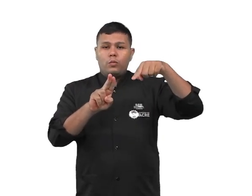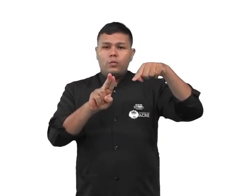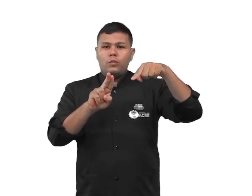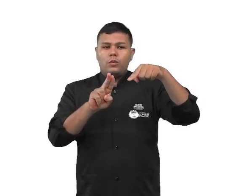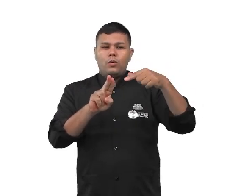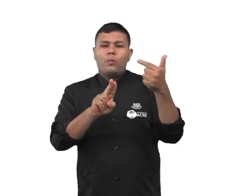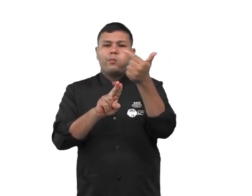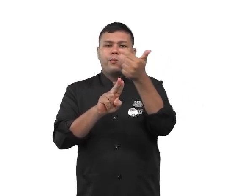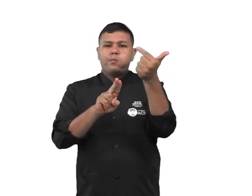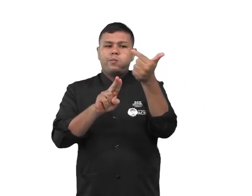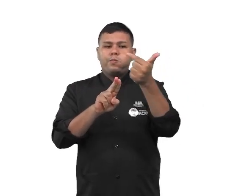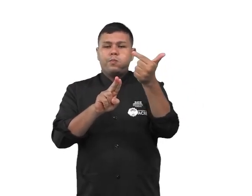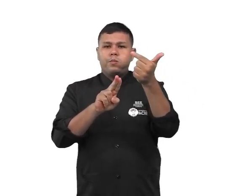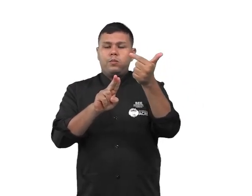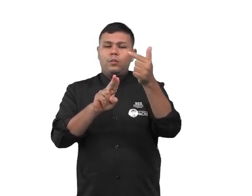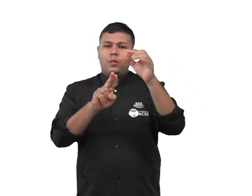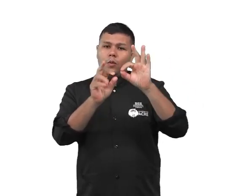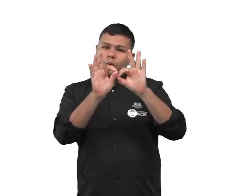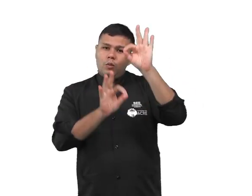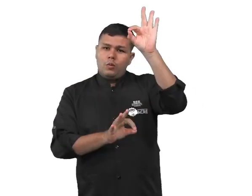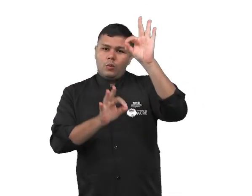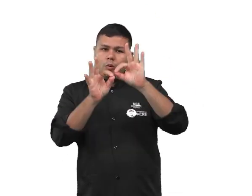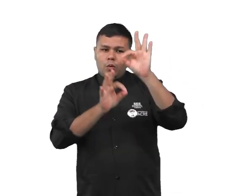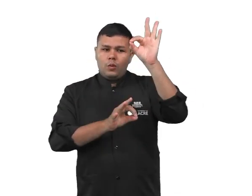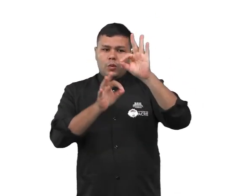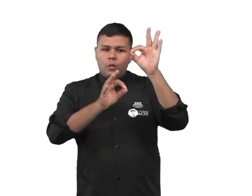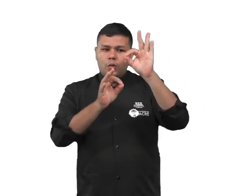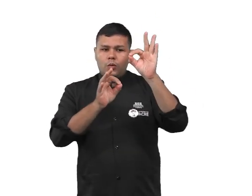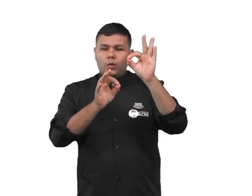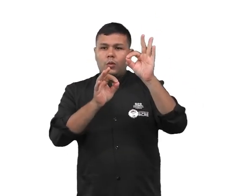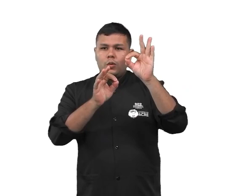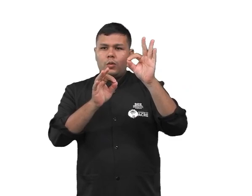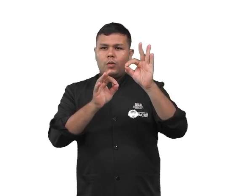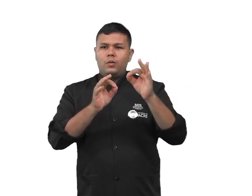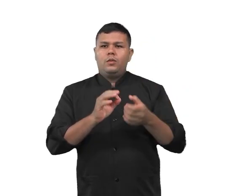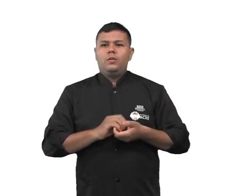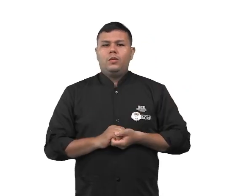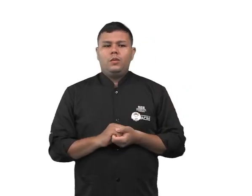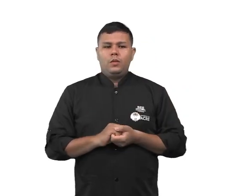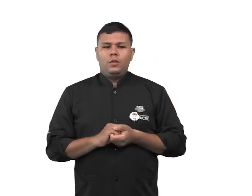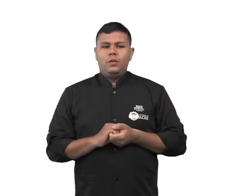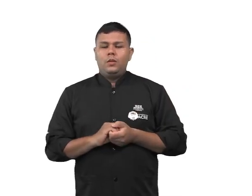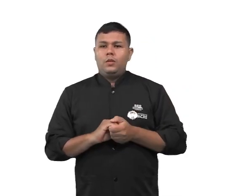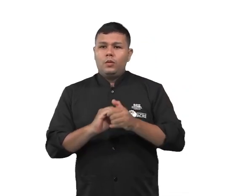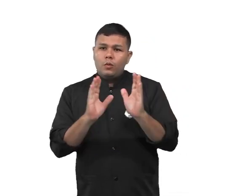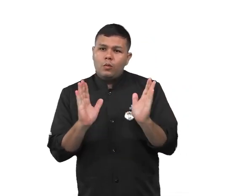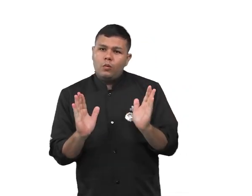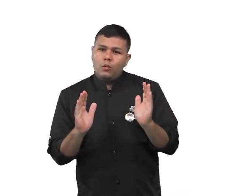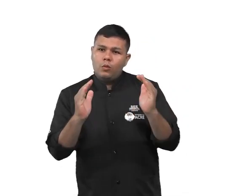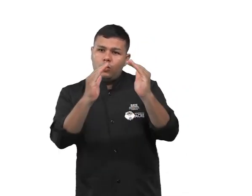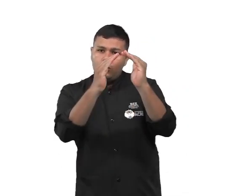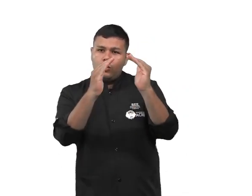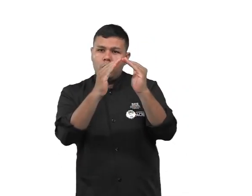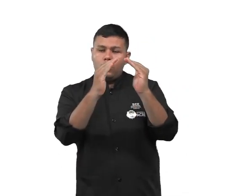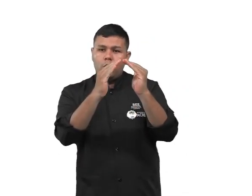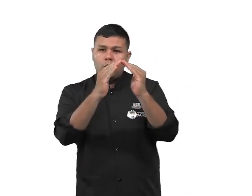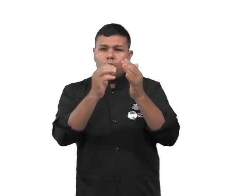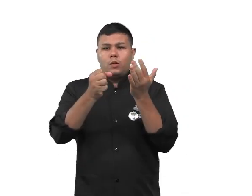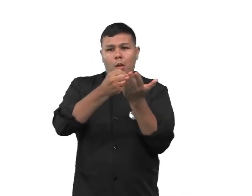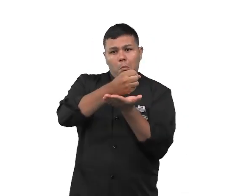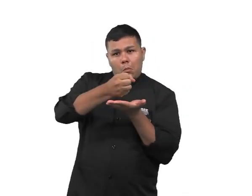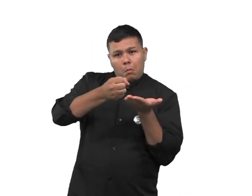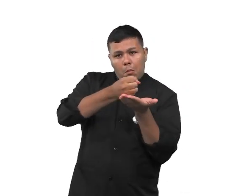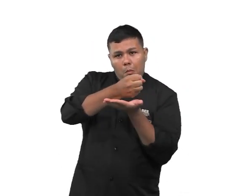já foi, vamos ao cone. O cone, o quadro resumo, vai aparecer assim. Imagina um cone agora. Você tem as dimensões aqui de diretriz, você tem